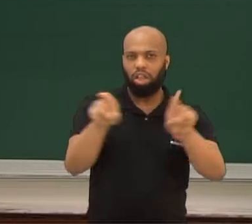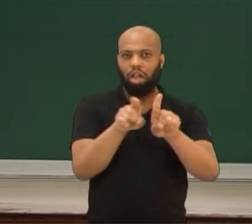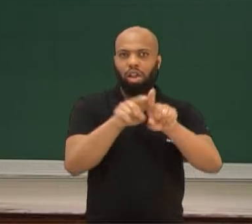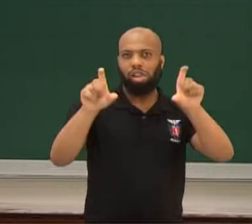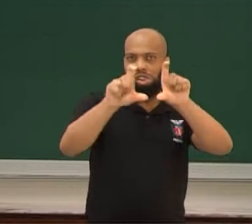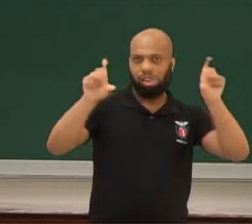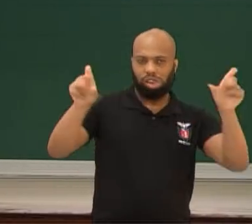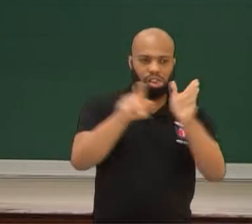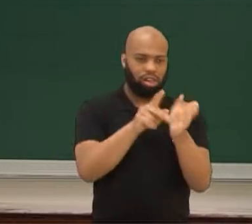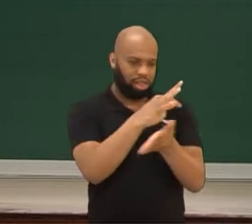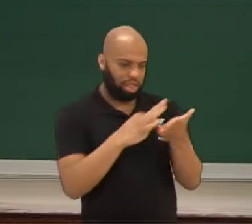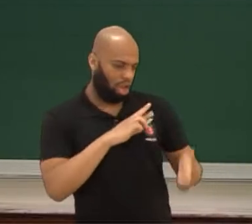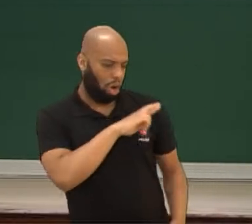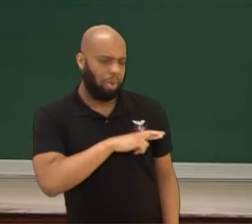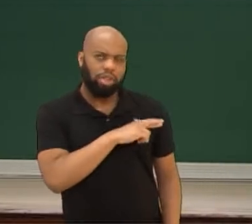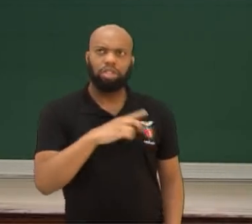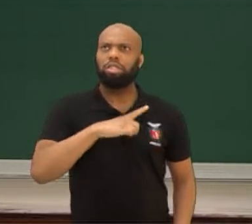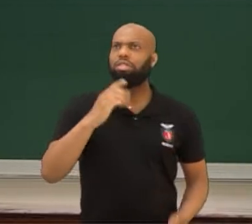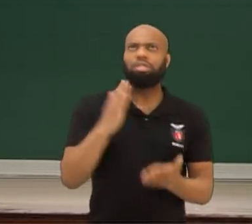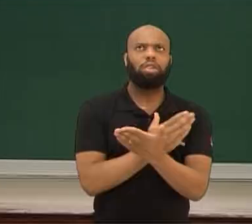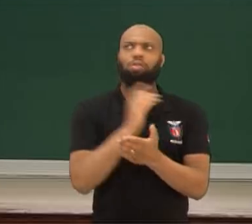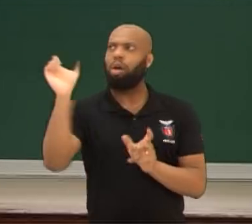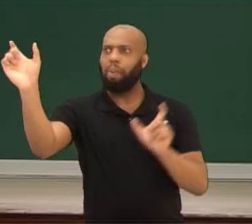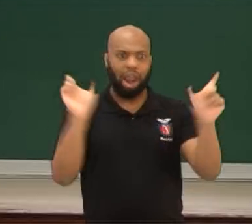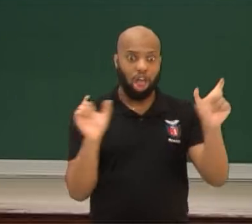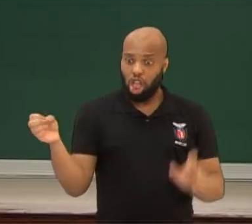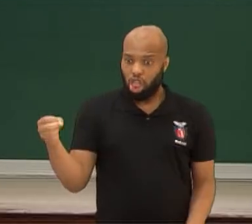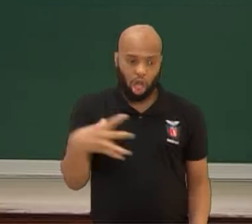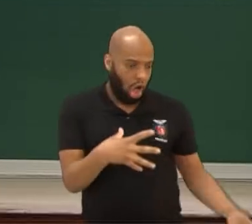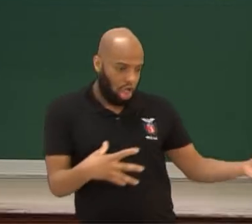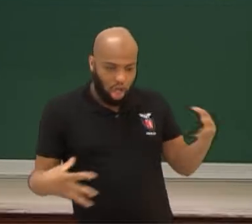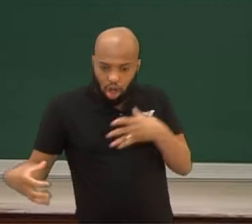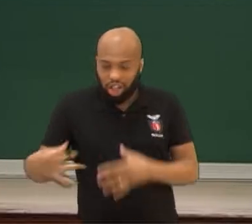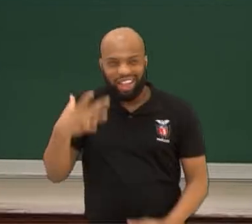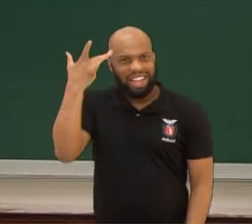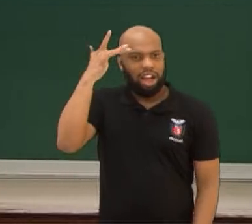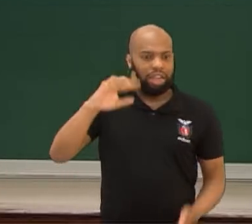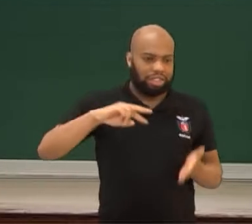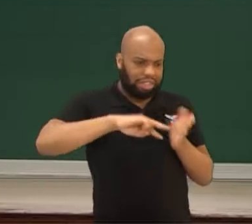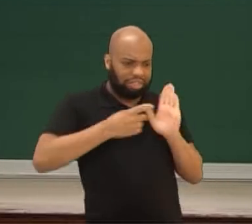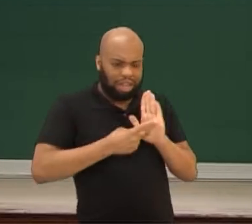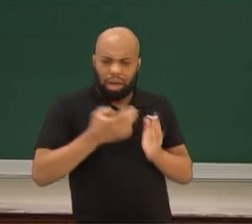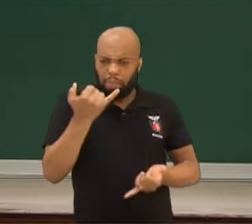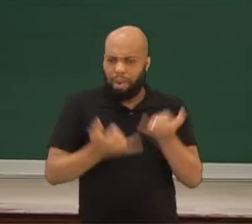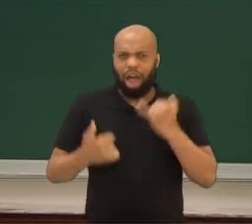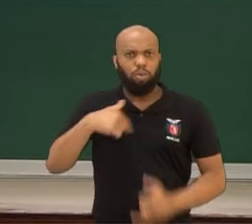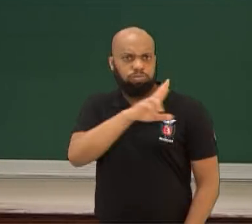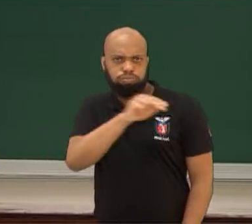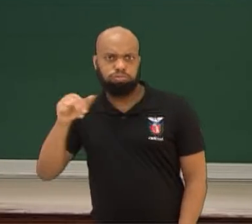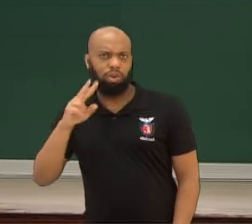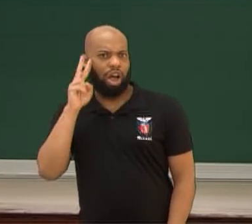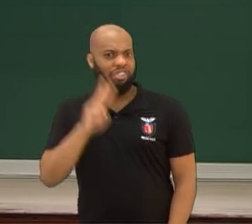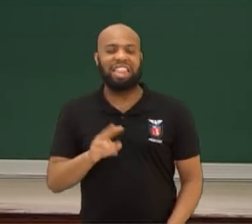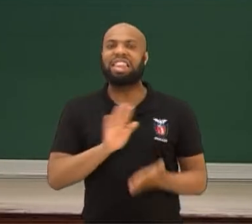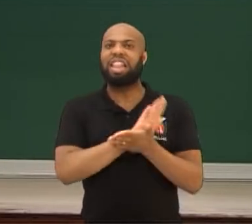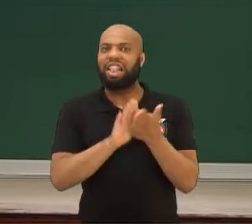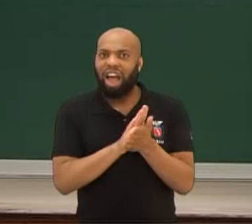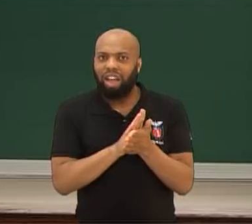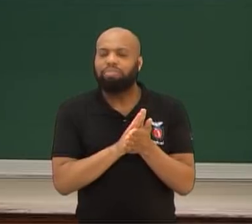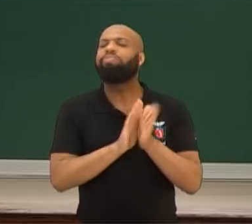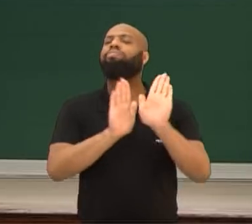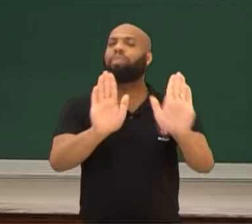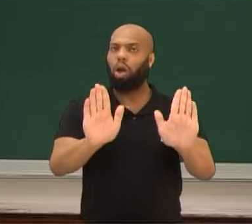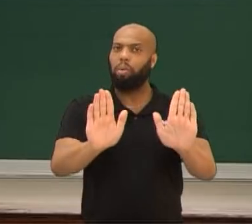de um romance, e de repente surgem palavras novas e eu não sei o significado, eu tenho a impressão que eu nunca vi aquela palavra antes. E aí, será